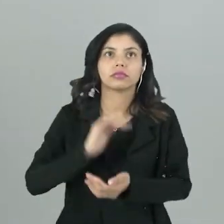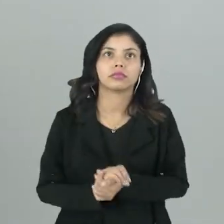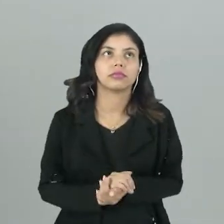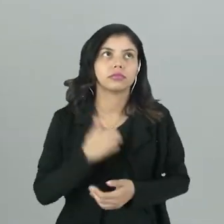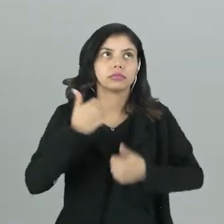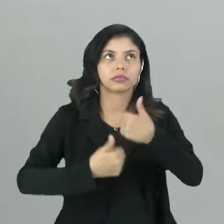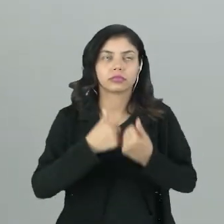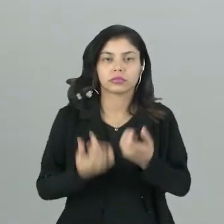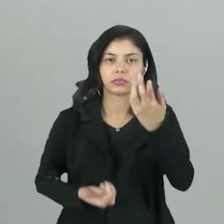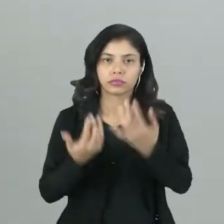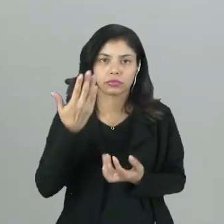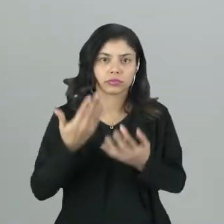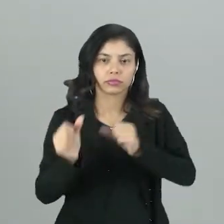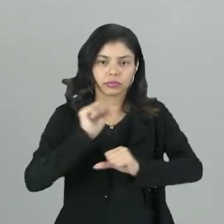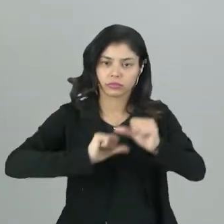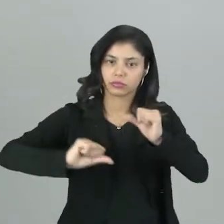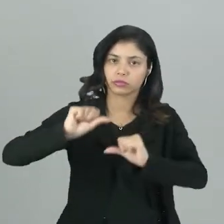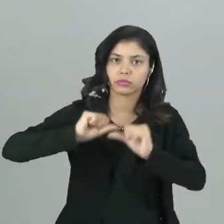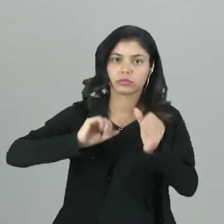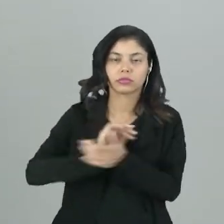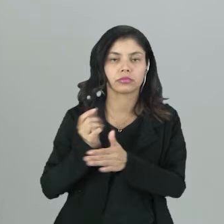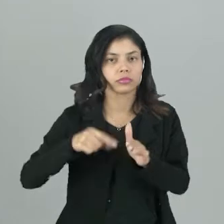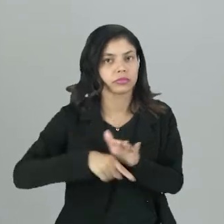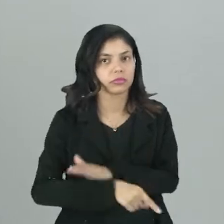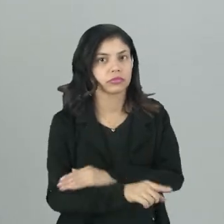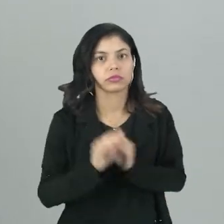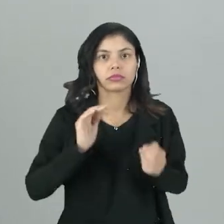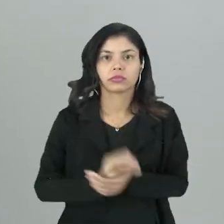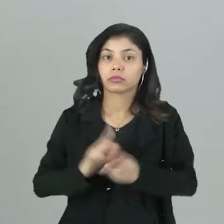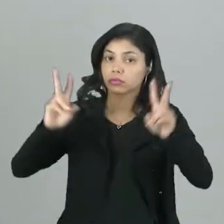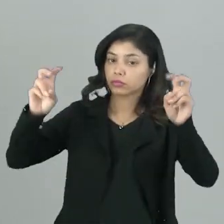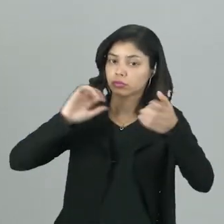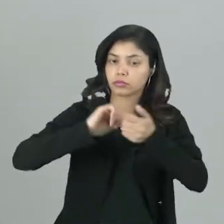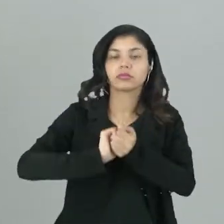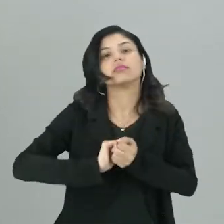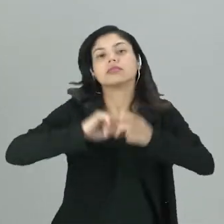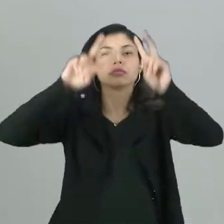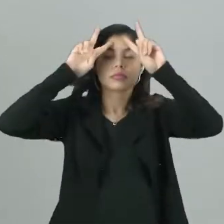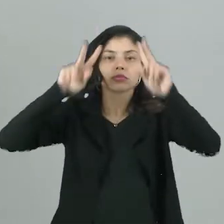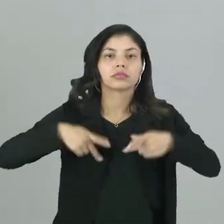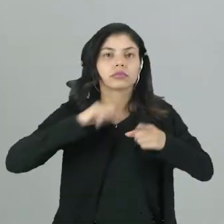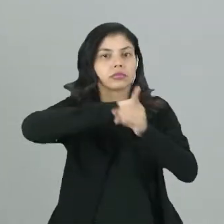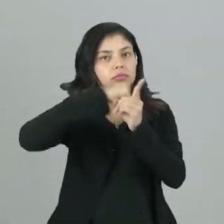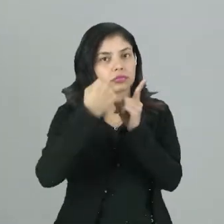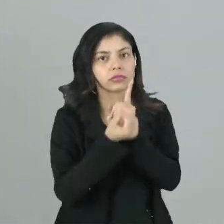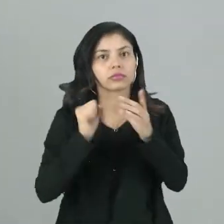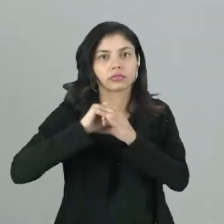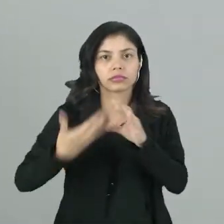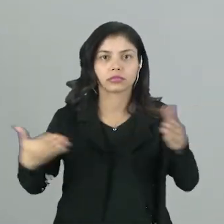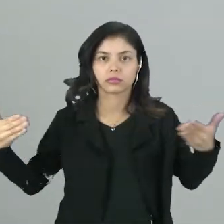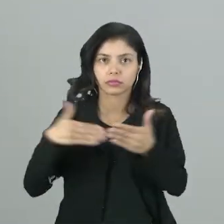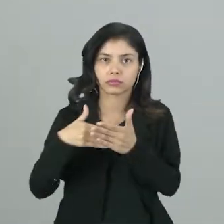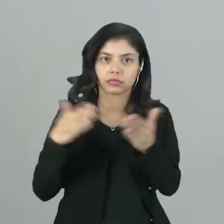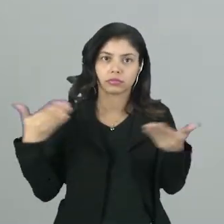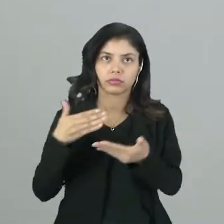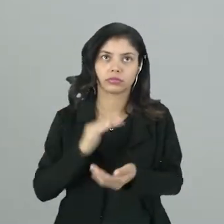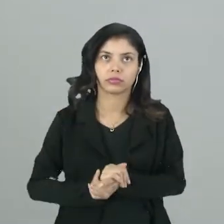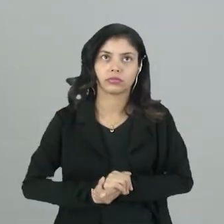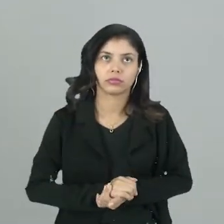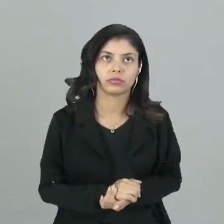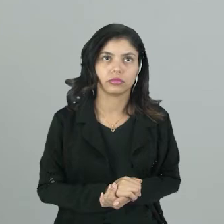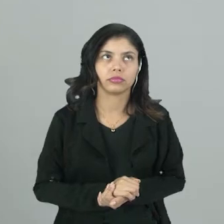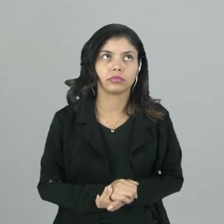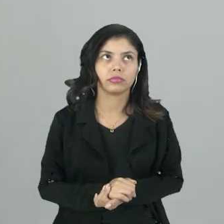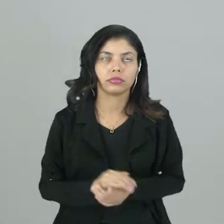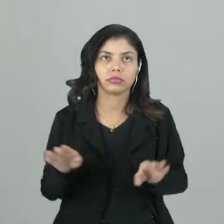marcado por uma série de transformações dentro dos aspectos da humanidade que a gente tem como características até hoje. Vamos lá continuar para